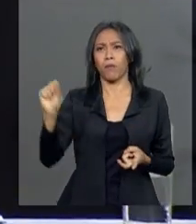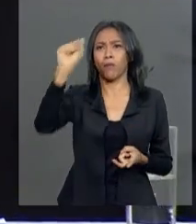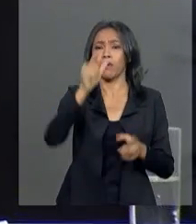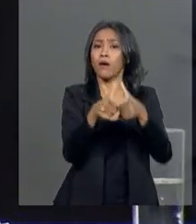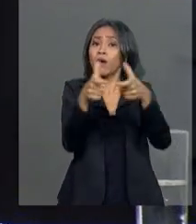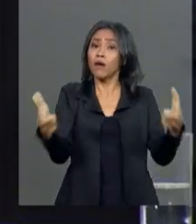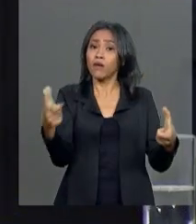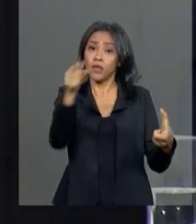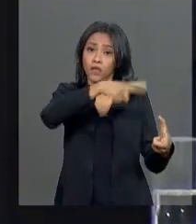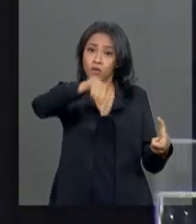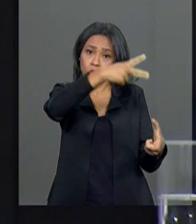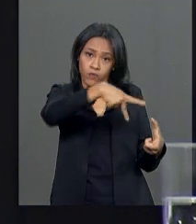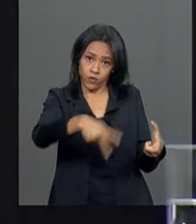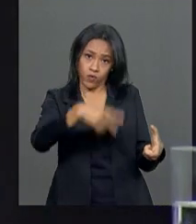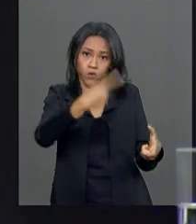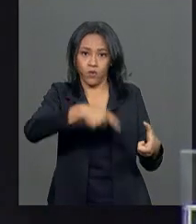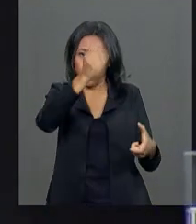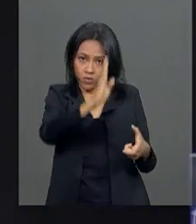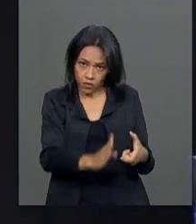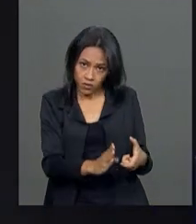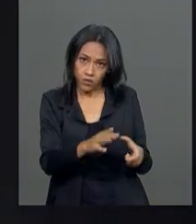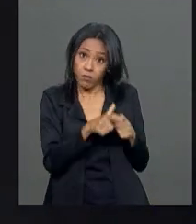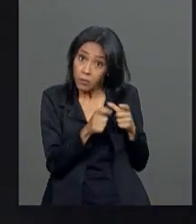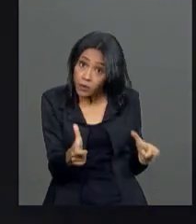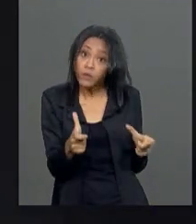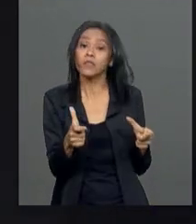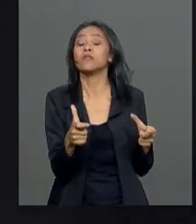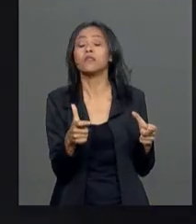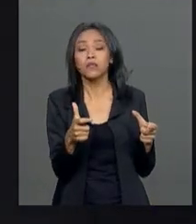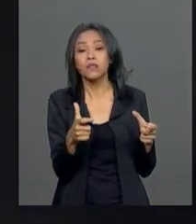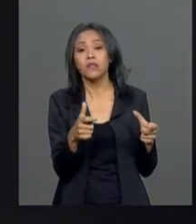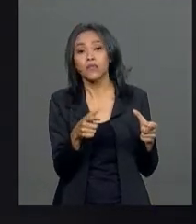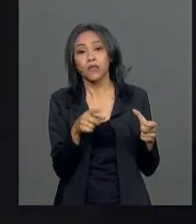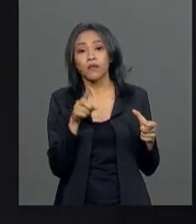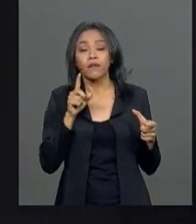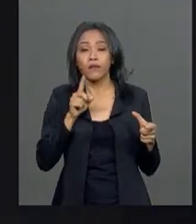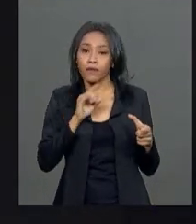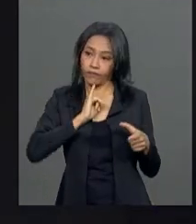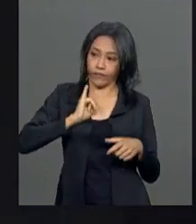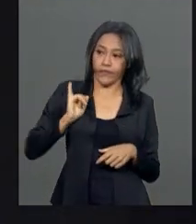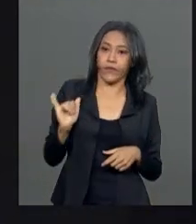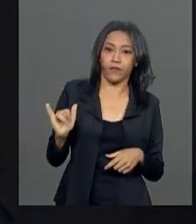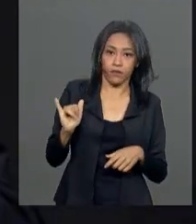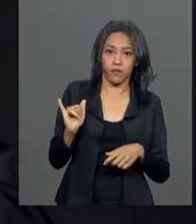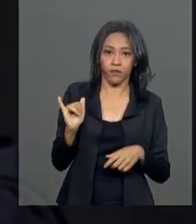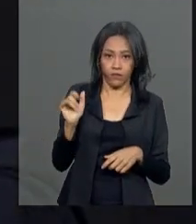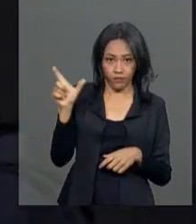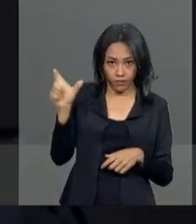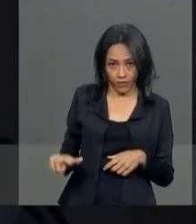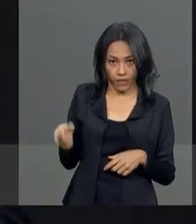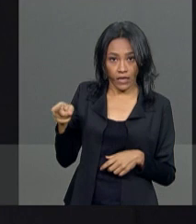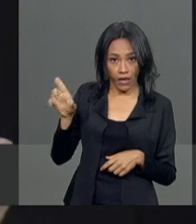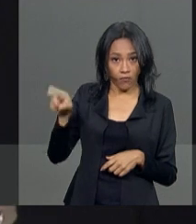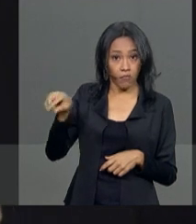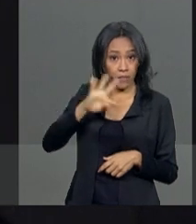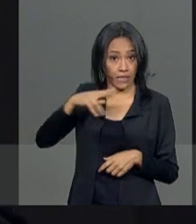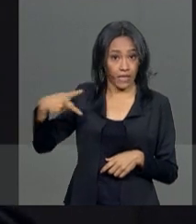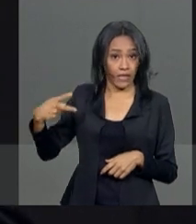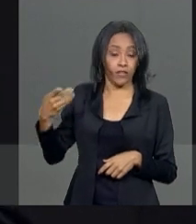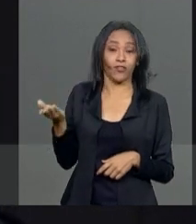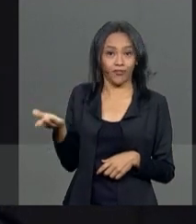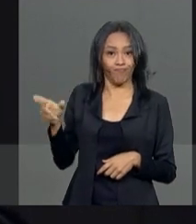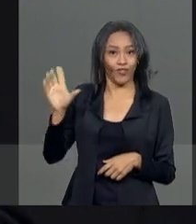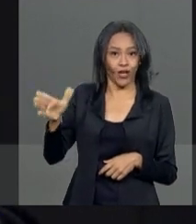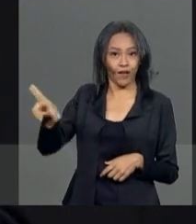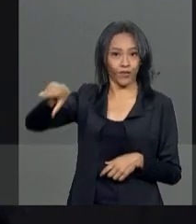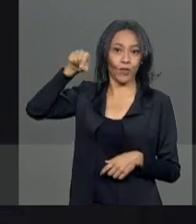brasileiros, caro conselheiro Cury, que é o presidente eleito pelo CNE, que tomará posse no dia 8